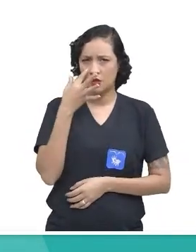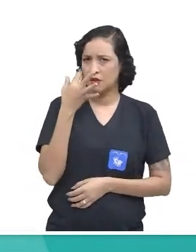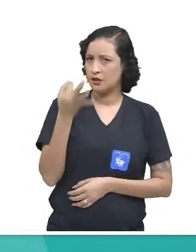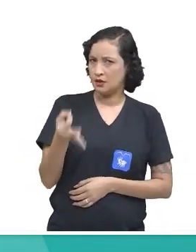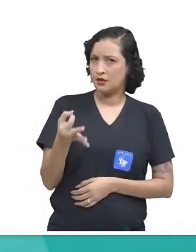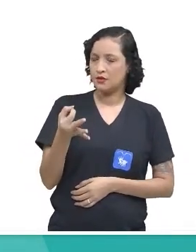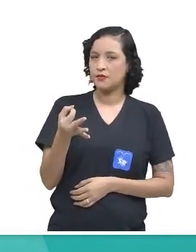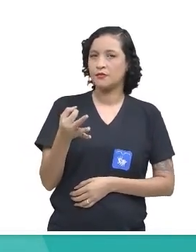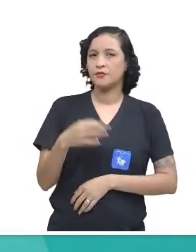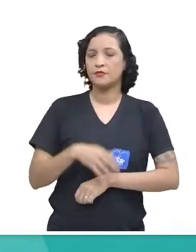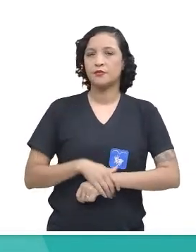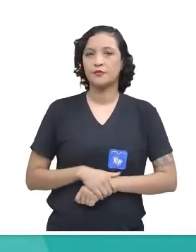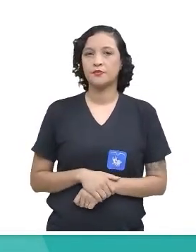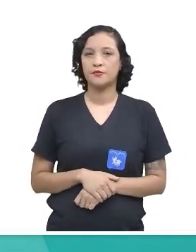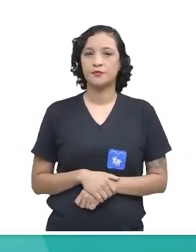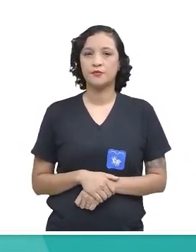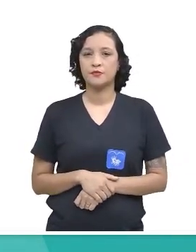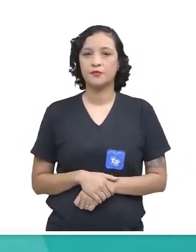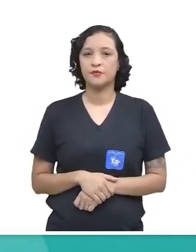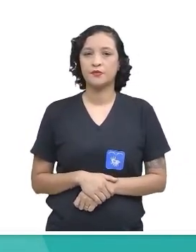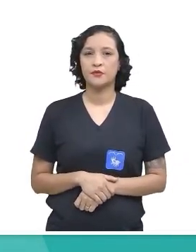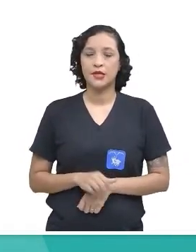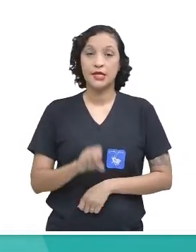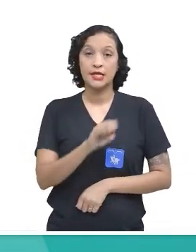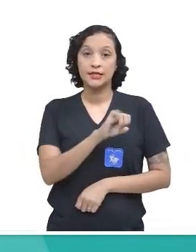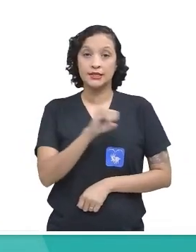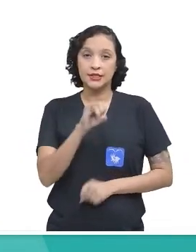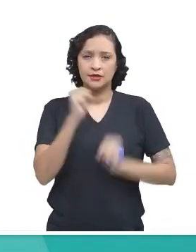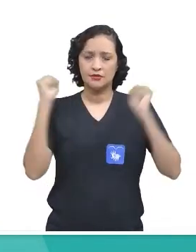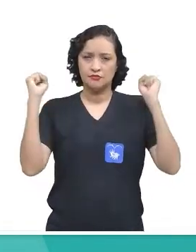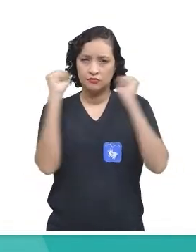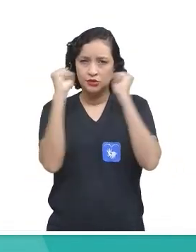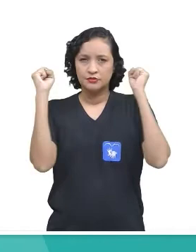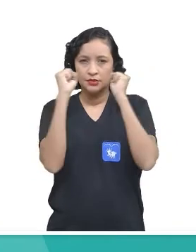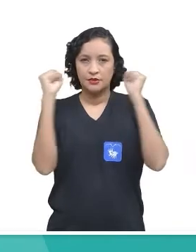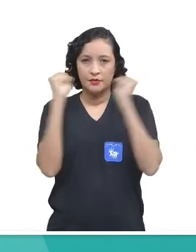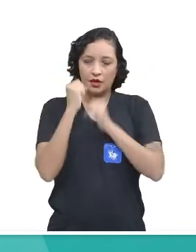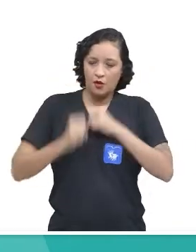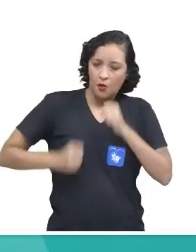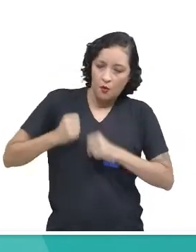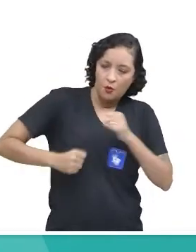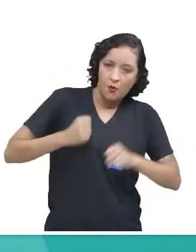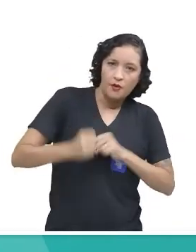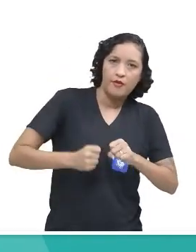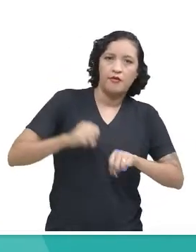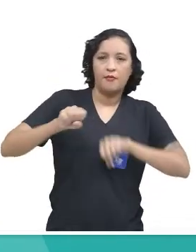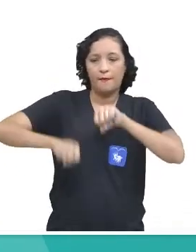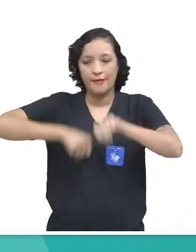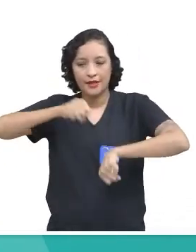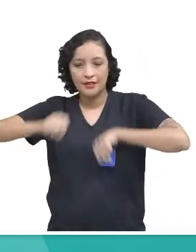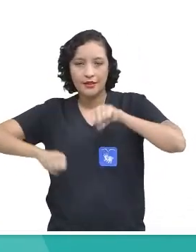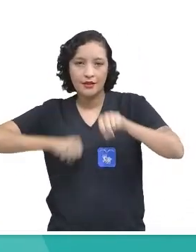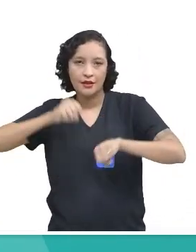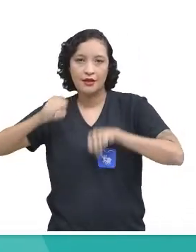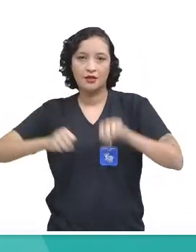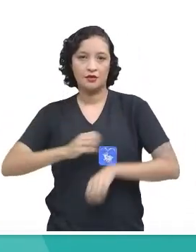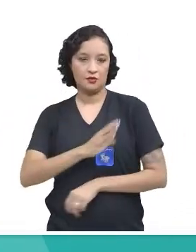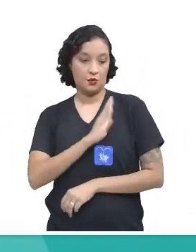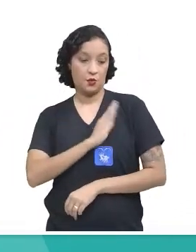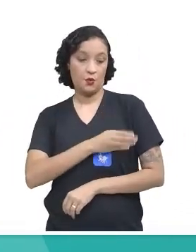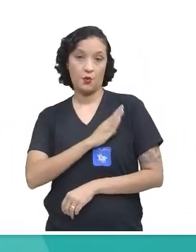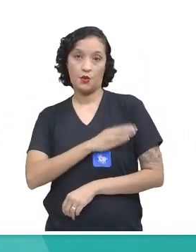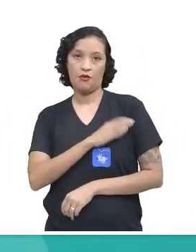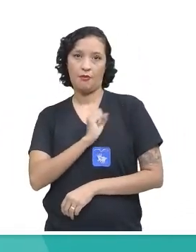atenção que quando a gente está fazendo atividade física, está correndo, está pedalando, o nosso coração ele